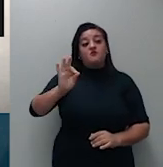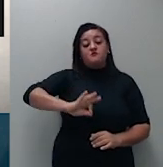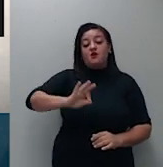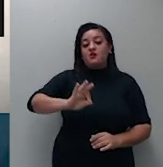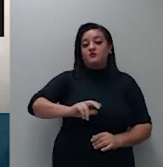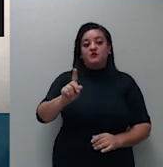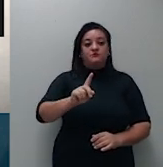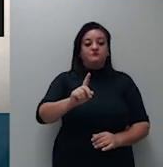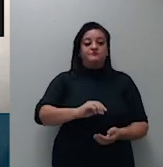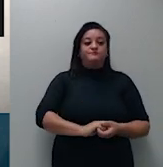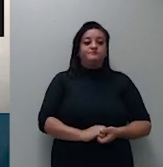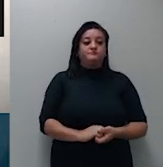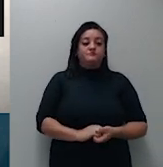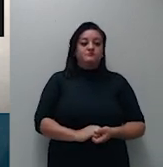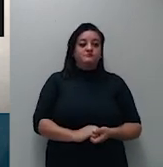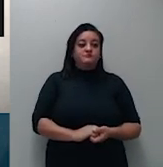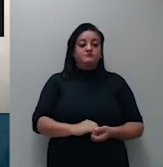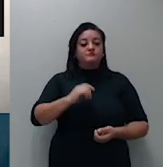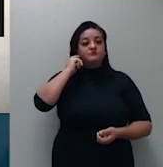tarifa não